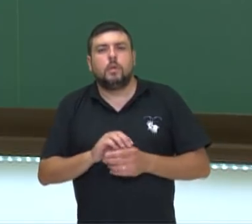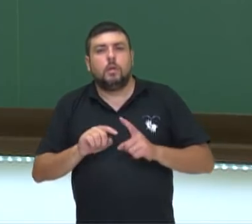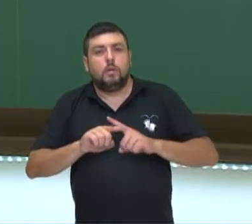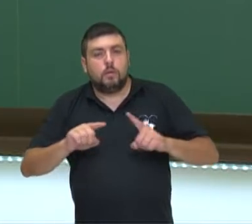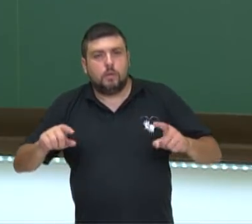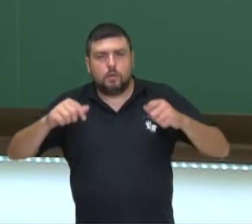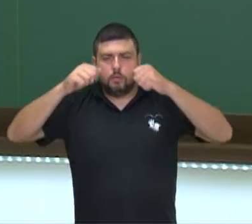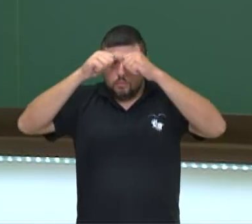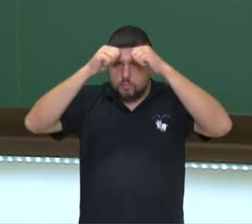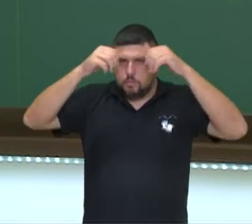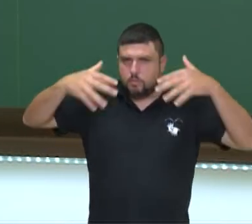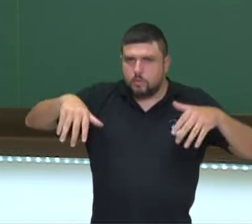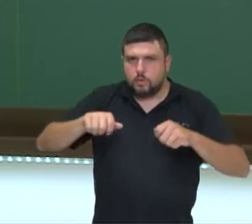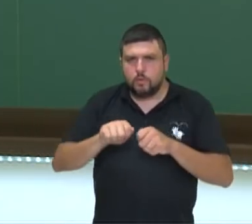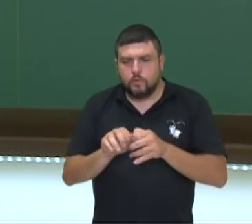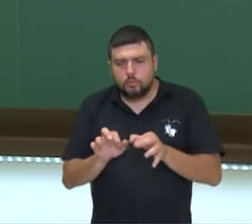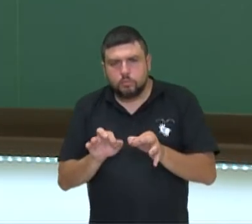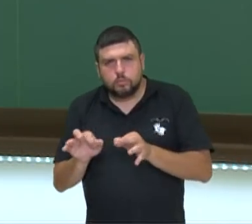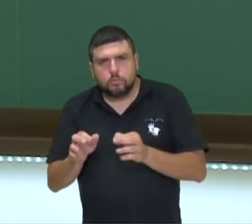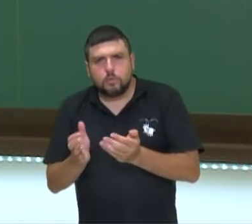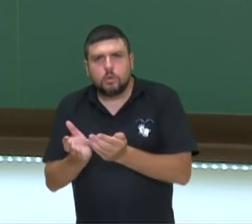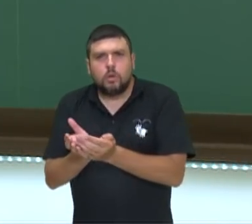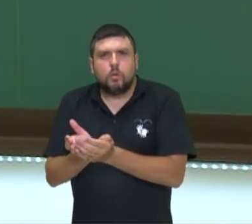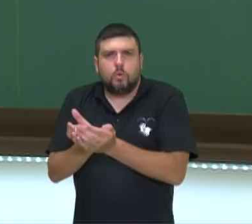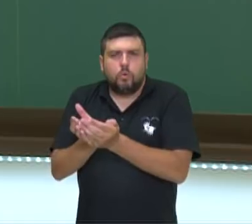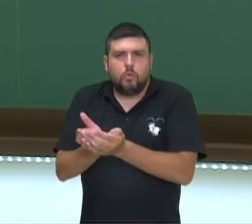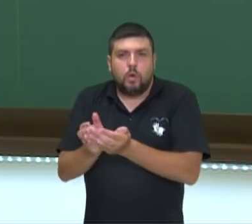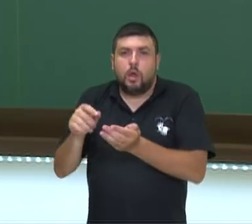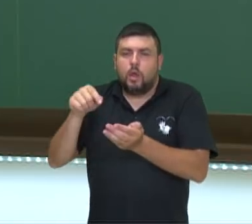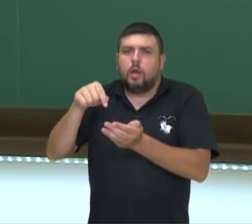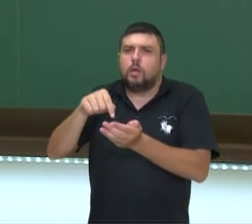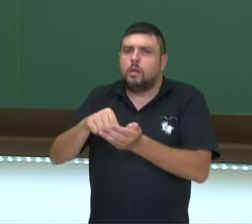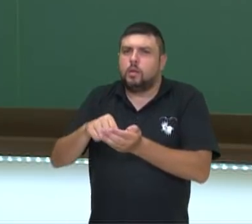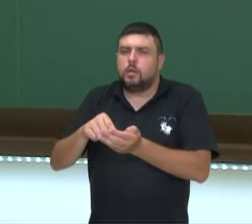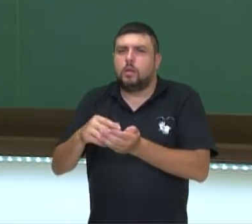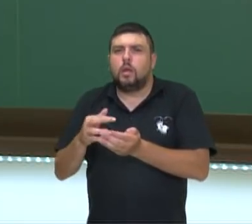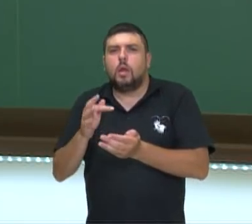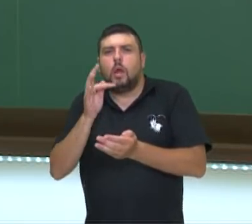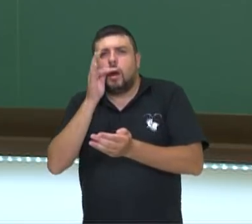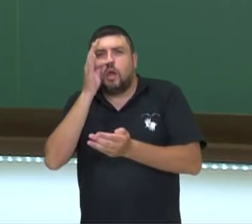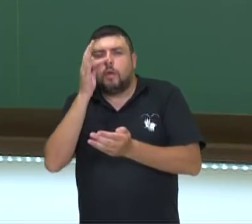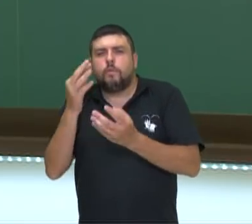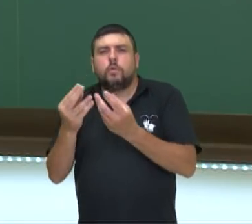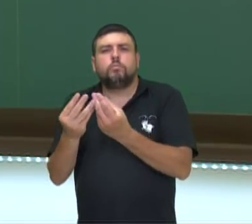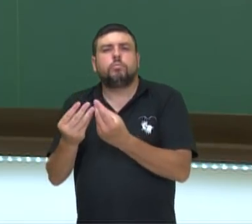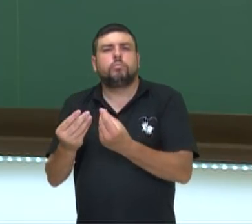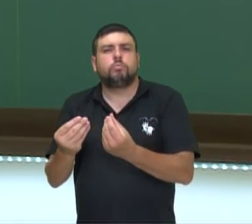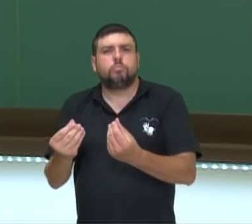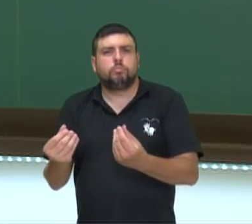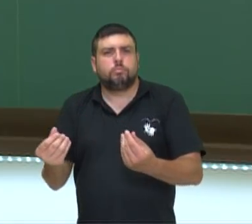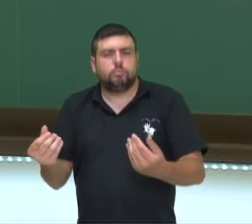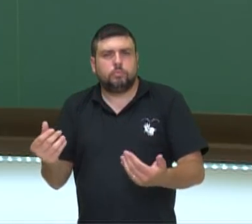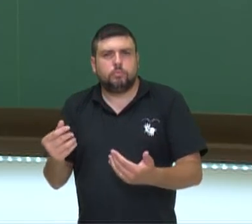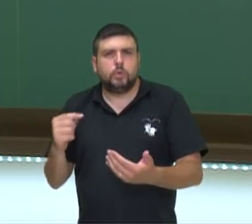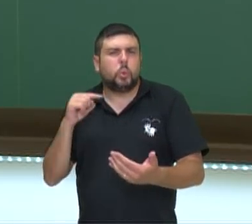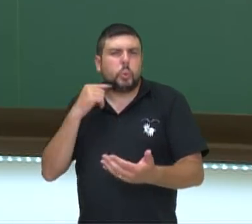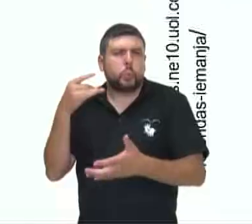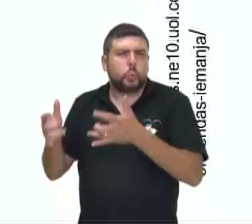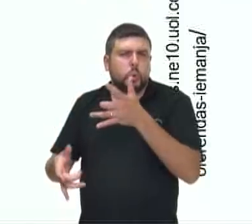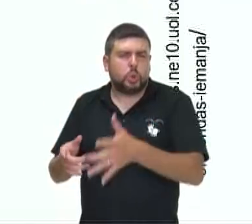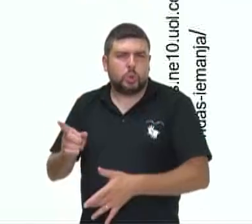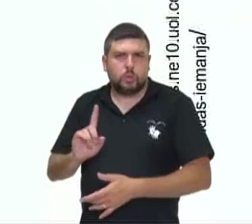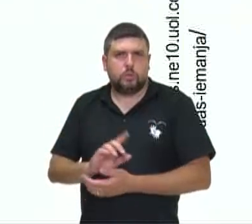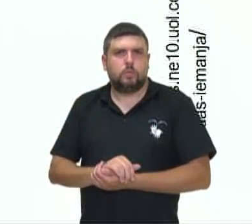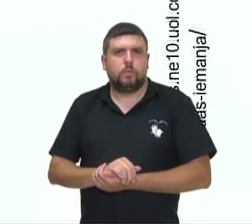barquinho com flores, lembrando que isso é biodegradável, né? É um material, a flor ela decompõe, ela é orgânica. Esse ritual é muito comum